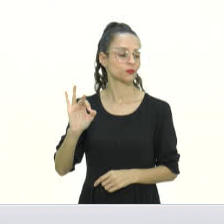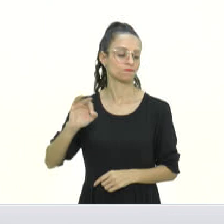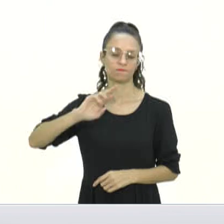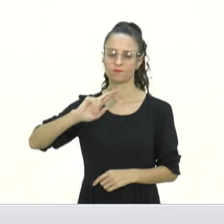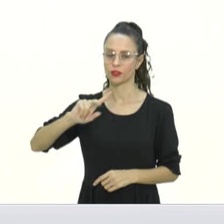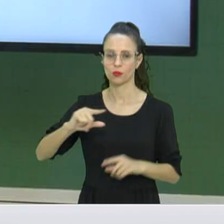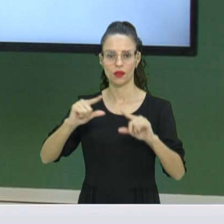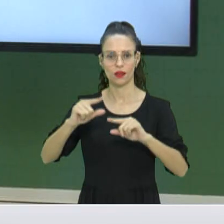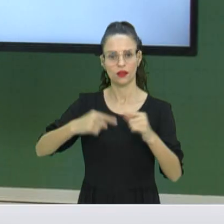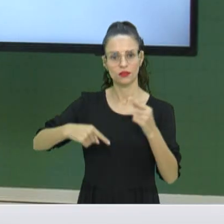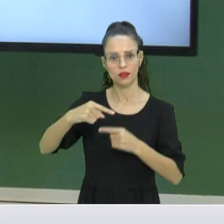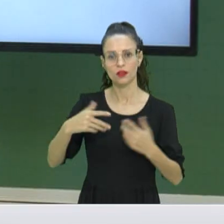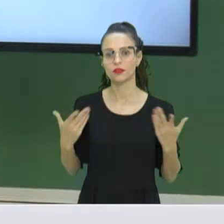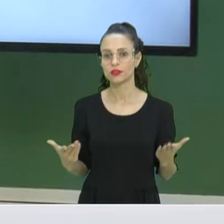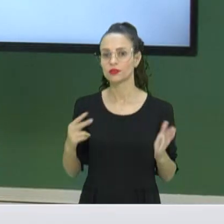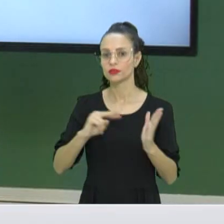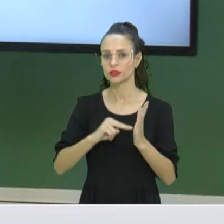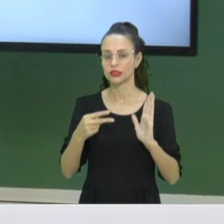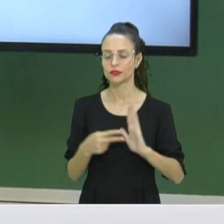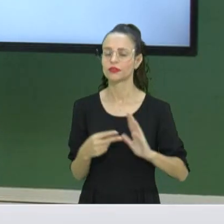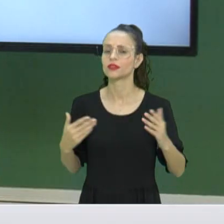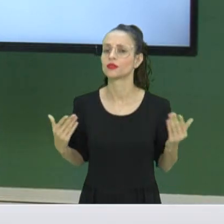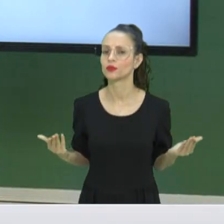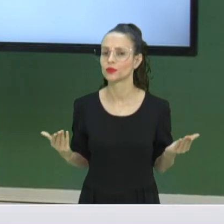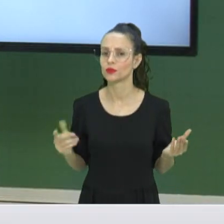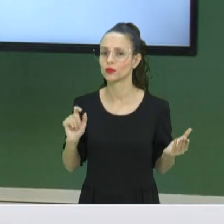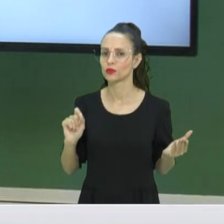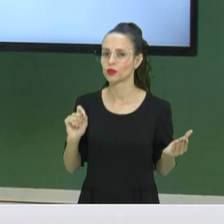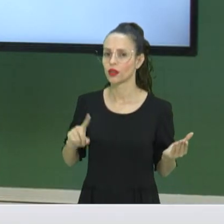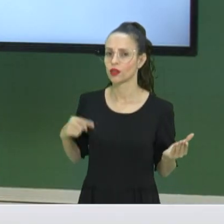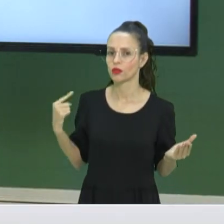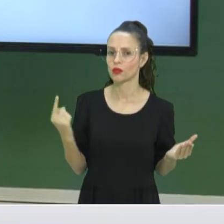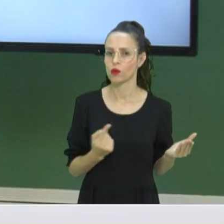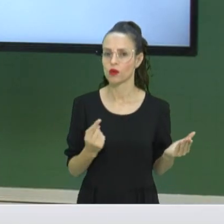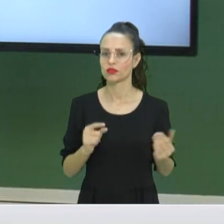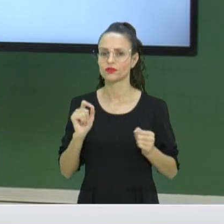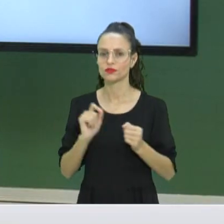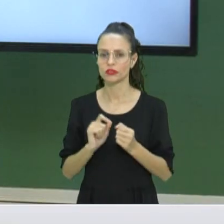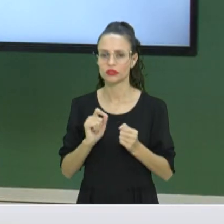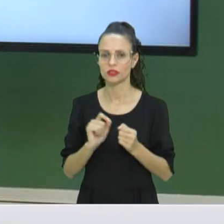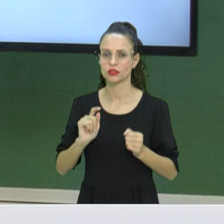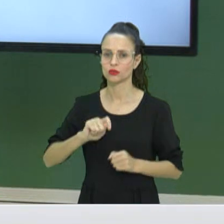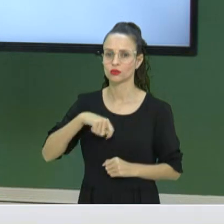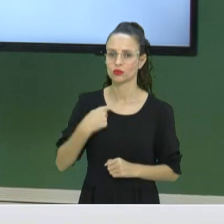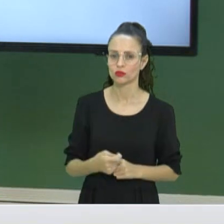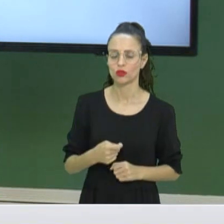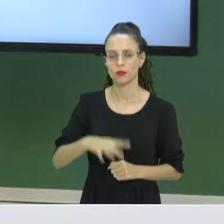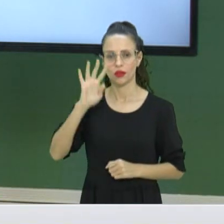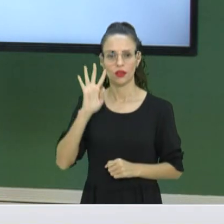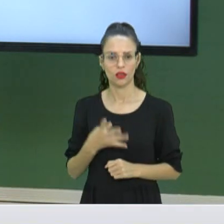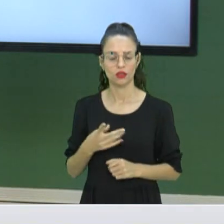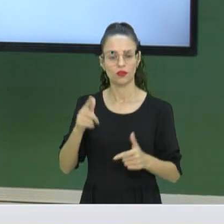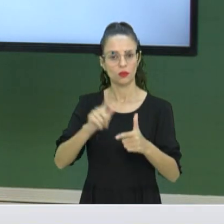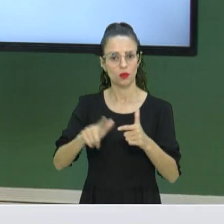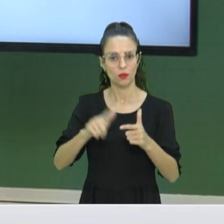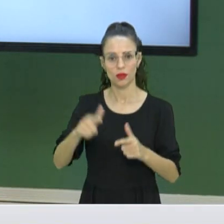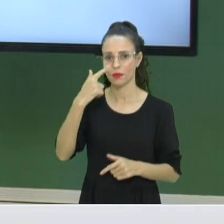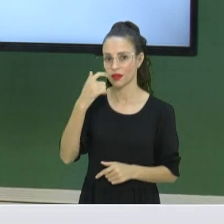não são. Ou seja, o que é que a nossa geração tem feito para resolver o problema do